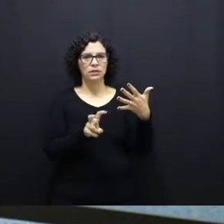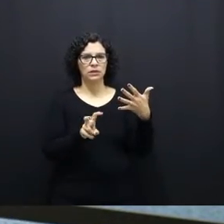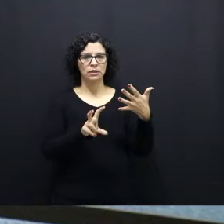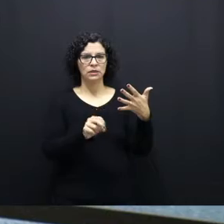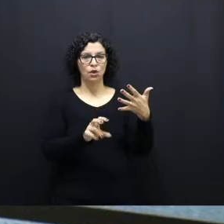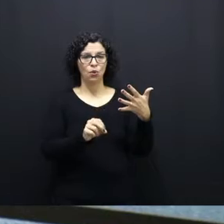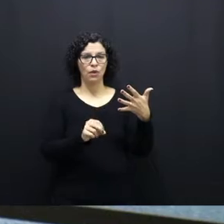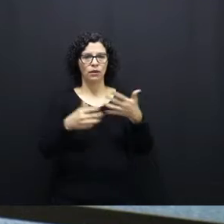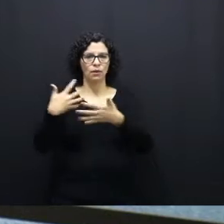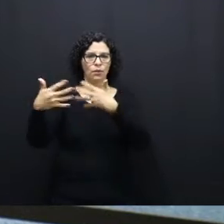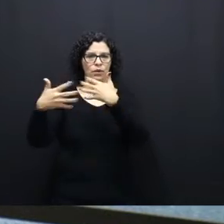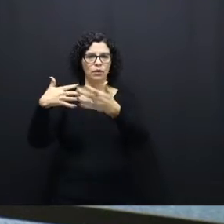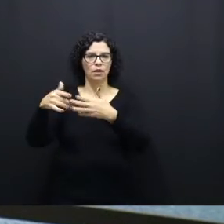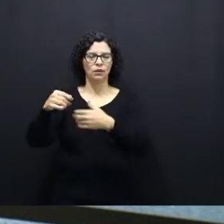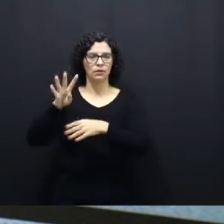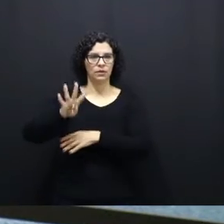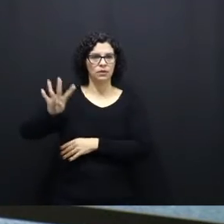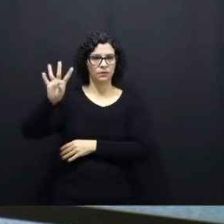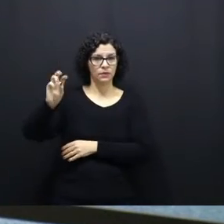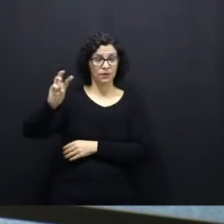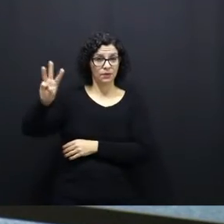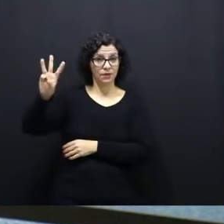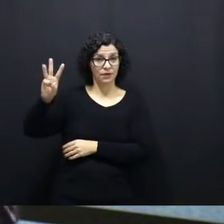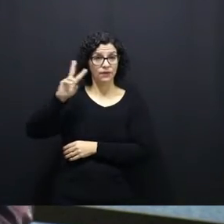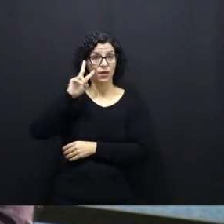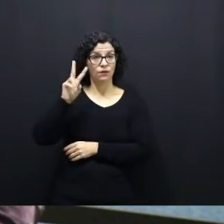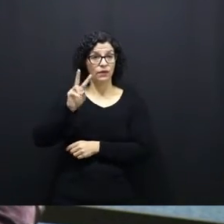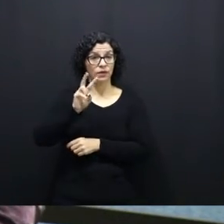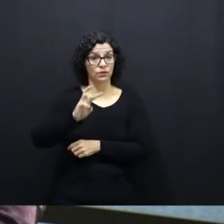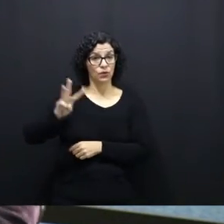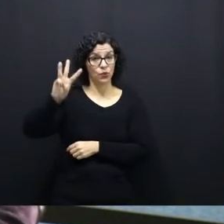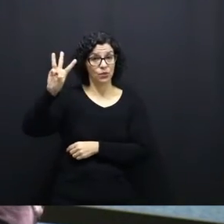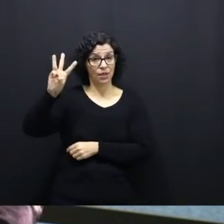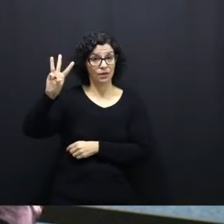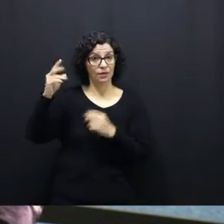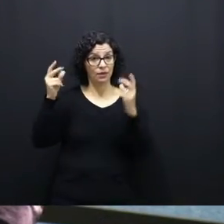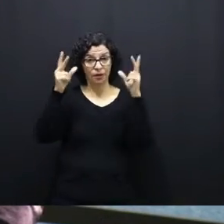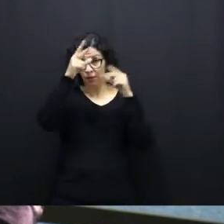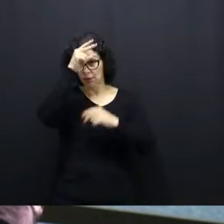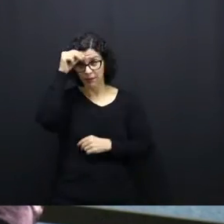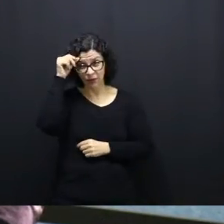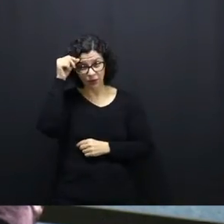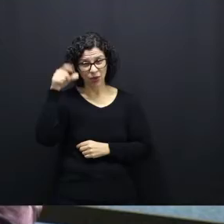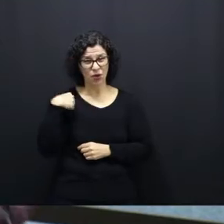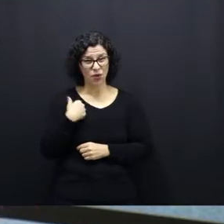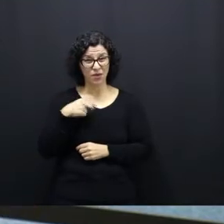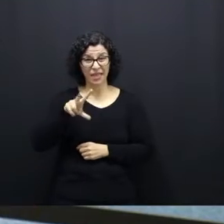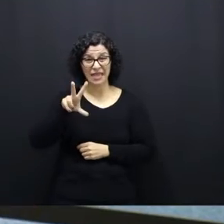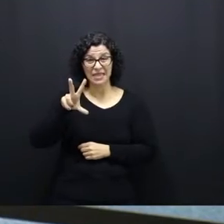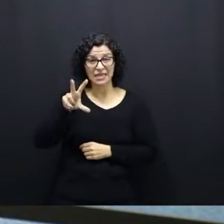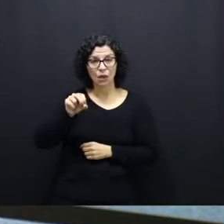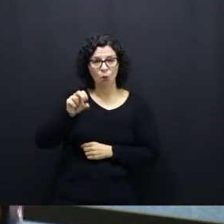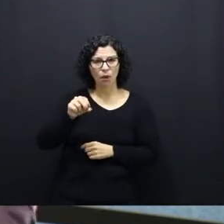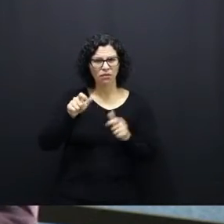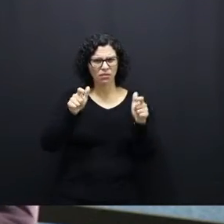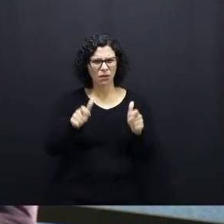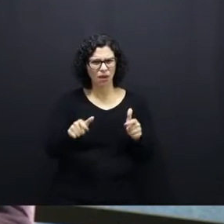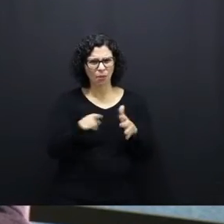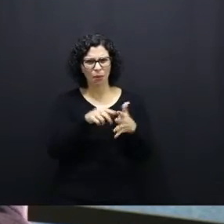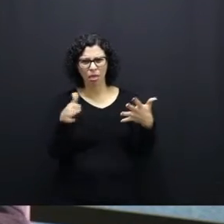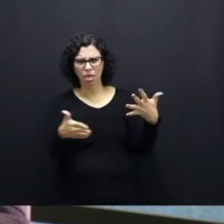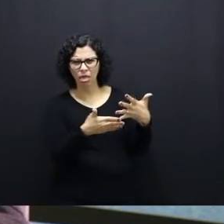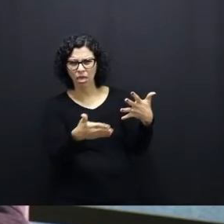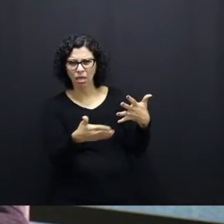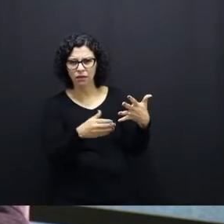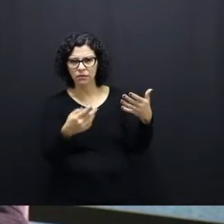lugar no Portal da Transparência eu vi isso aí meu site oficial da prefeitura essa comemoração e eu vi lamento por